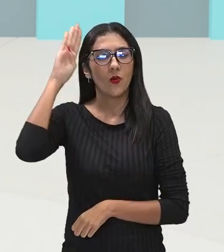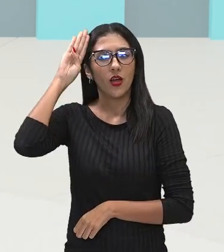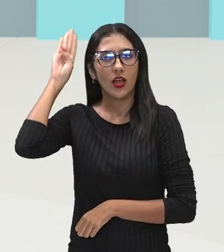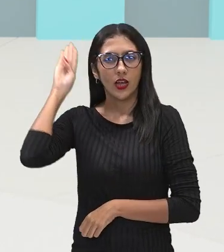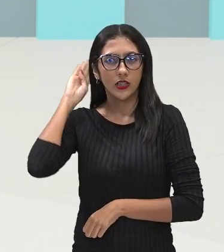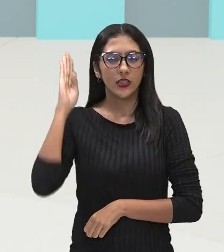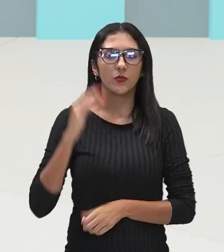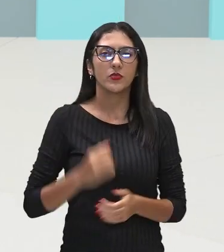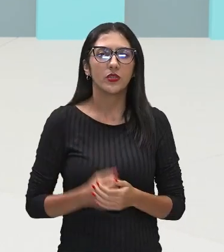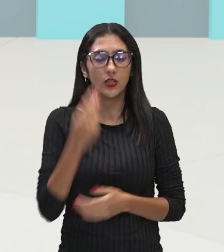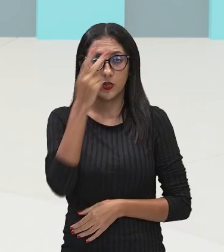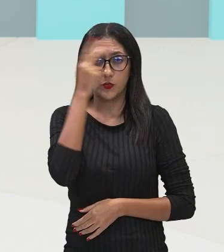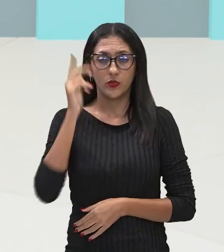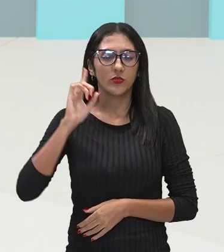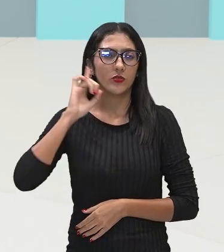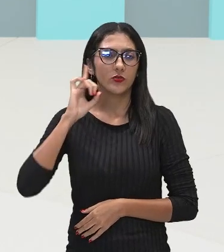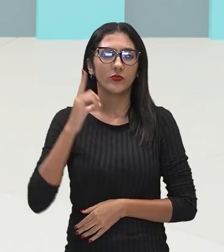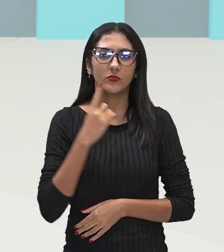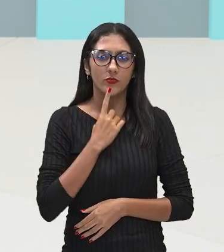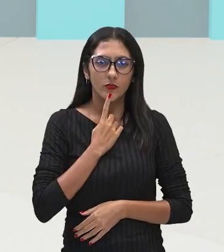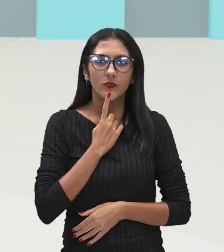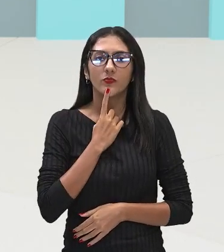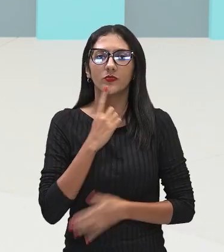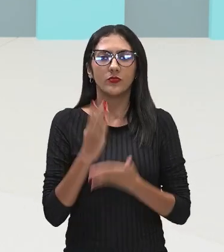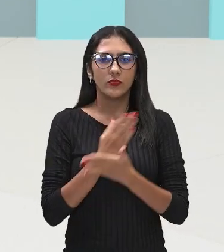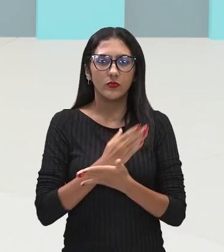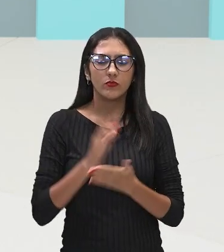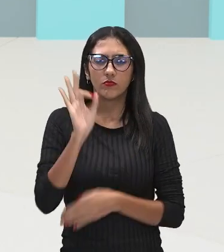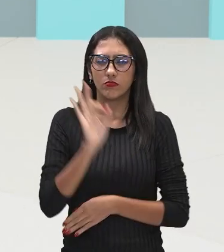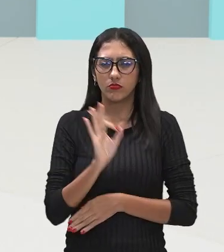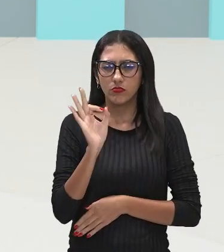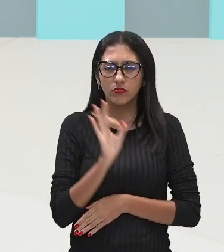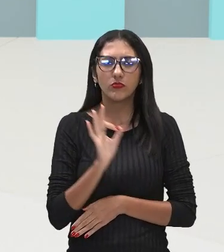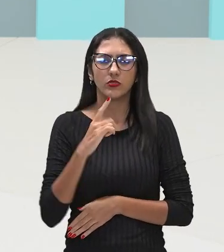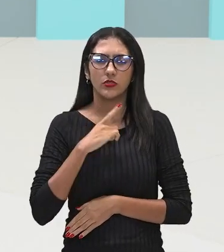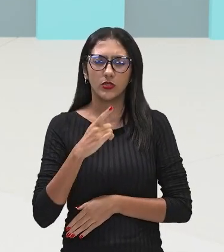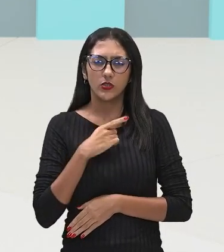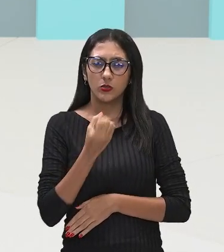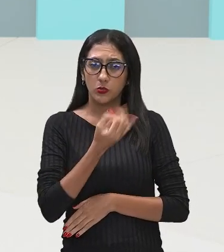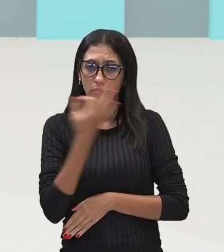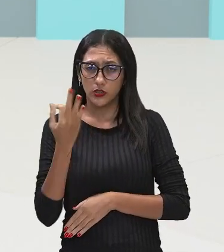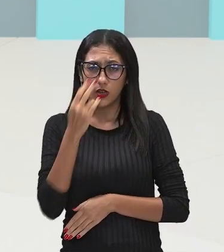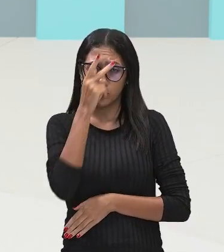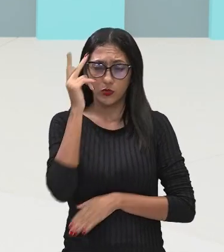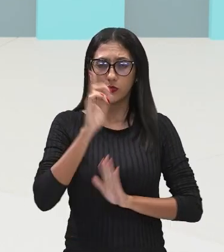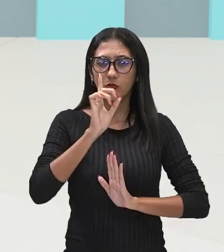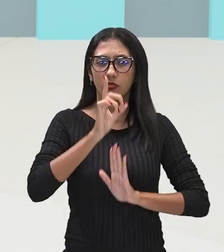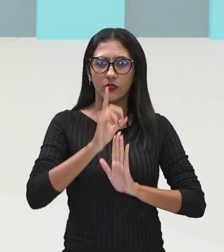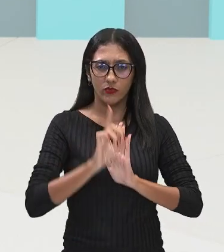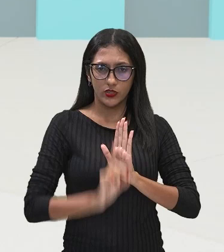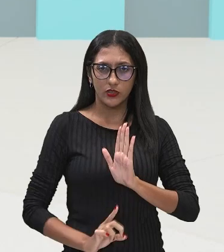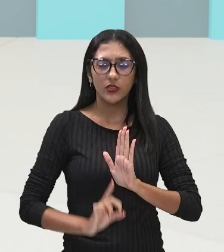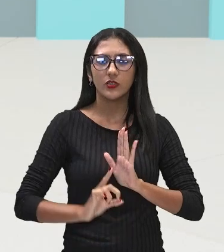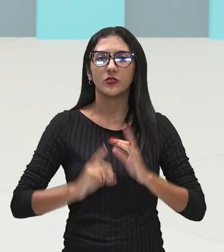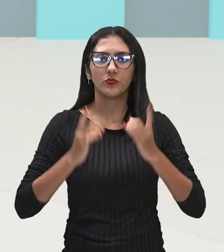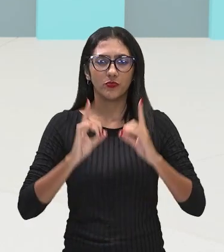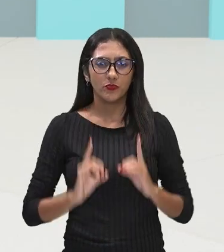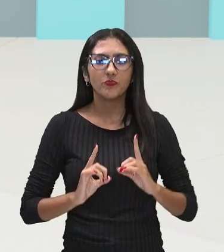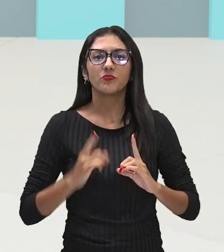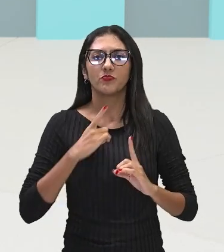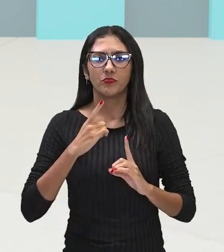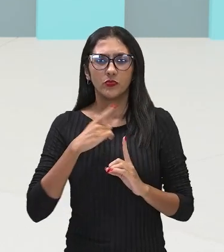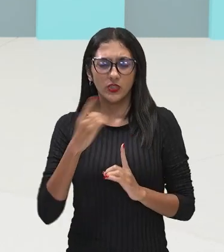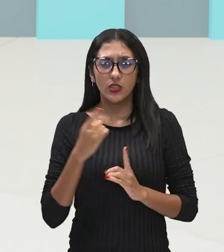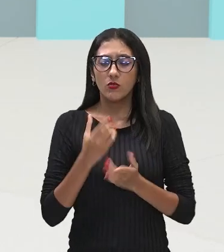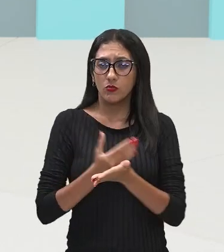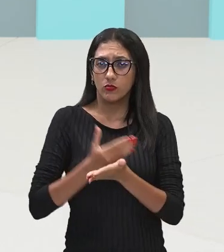deficientes auditivos, uma parcela das chamadas pessoas com deficiência, PCD, é um direito assegurado no